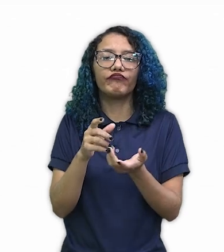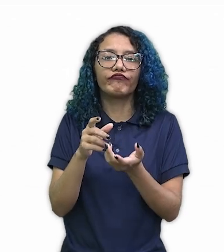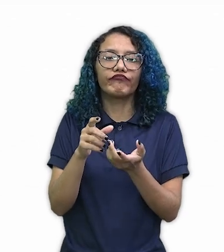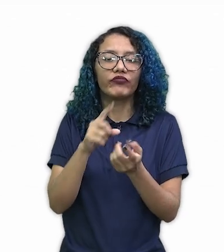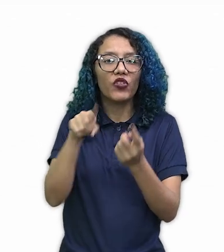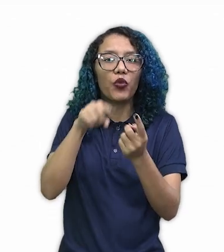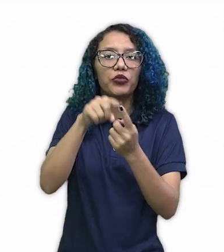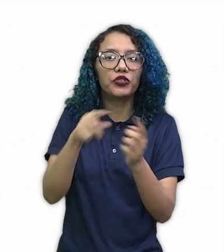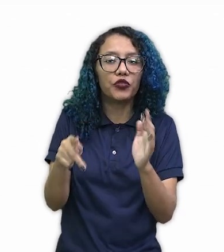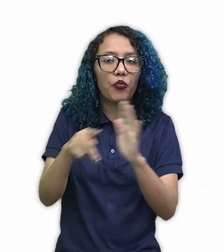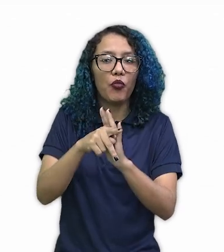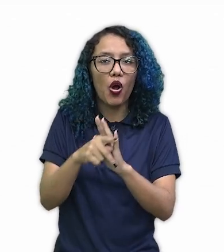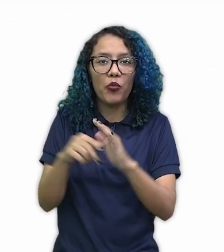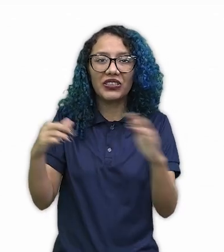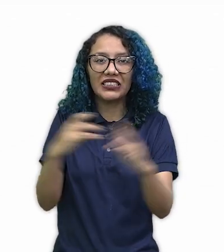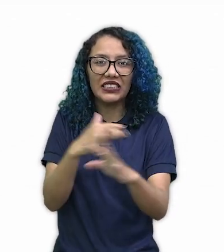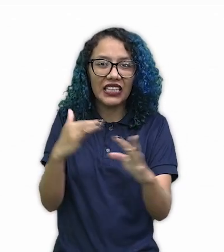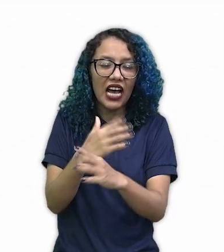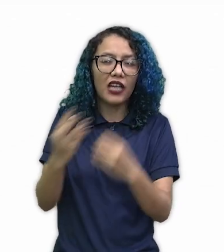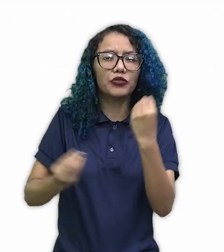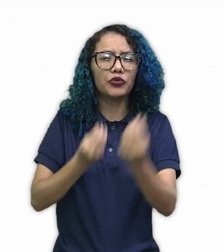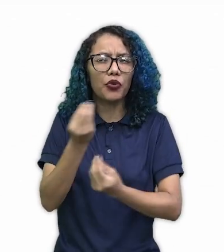ideia aí, tá? Então,